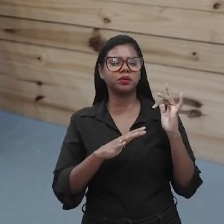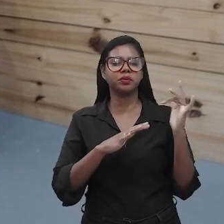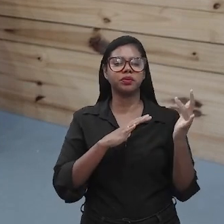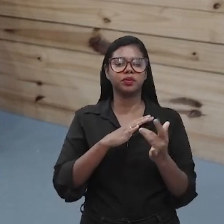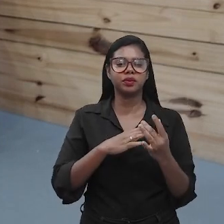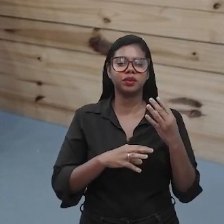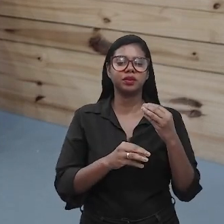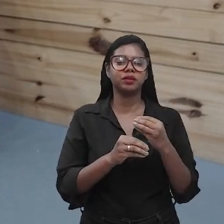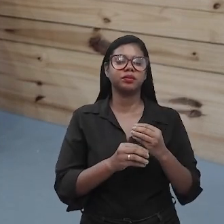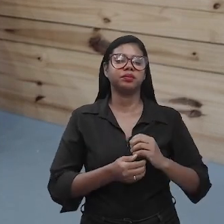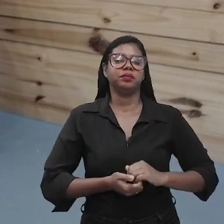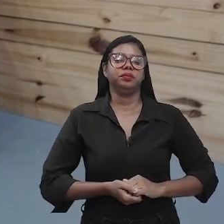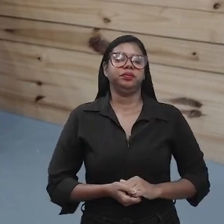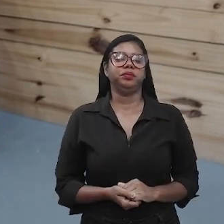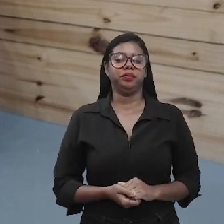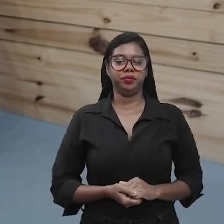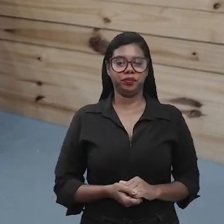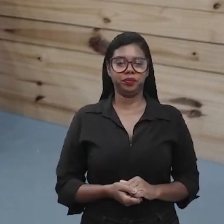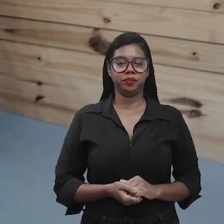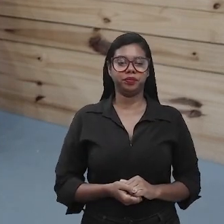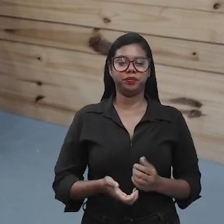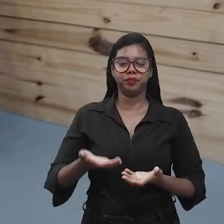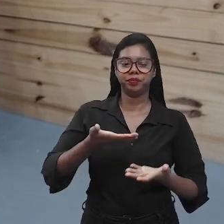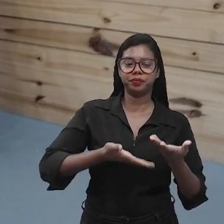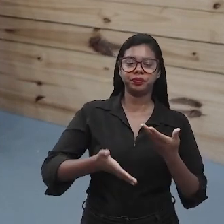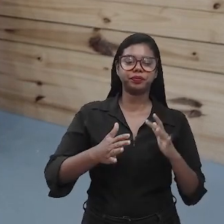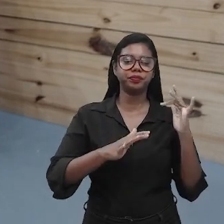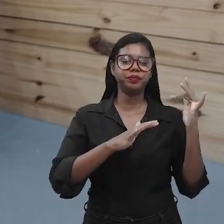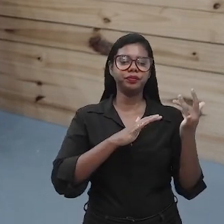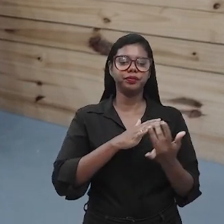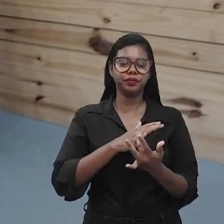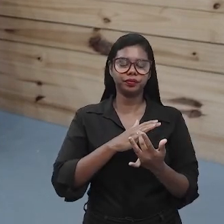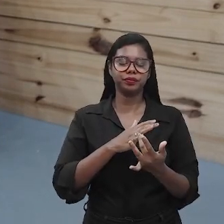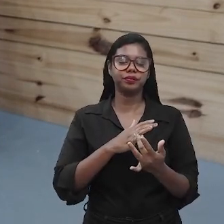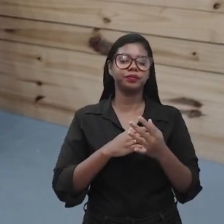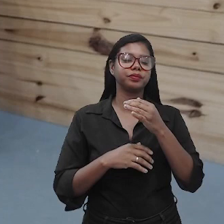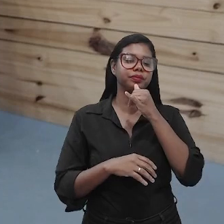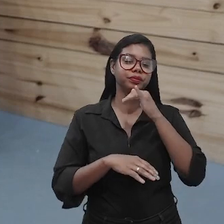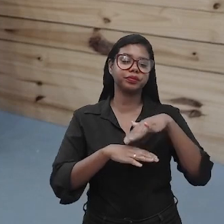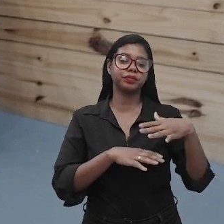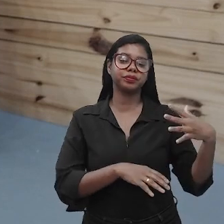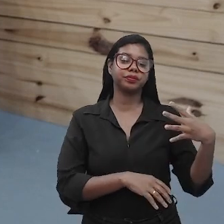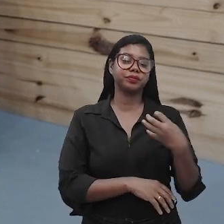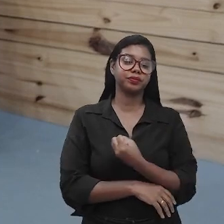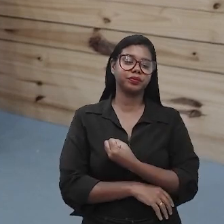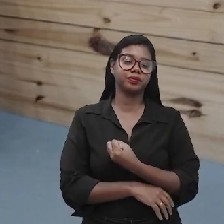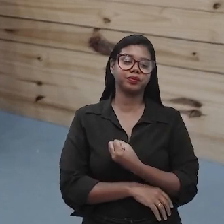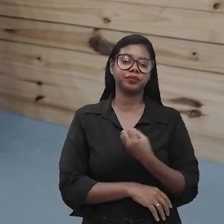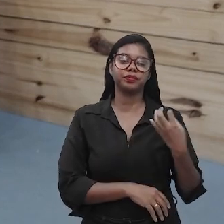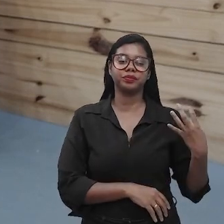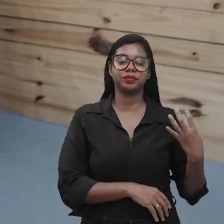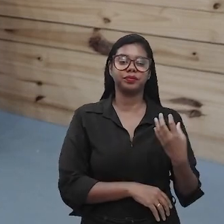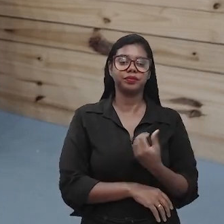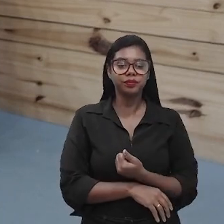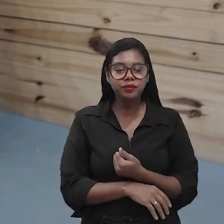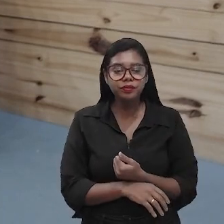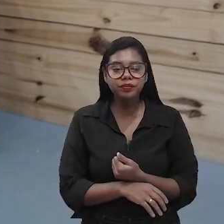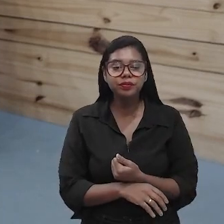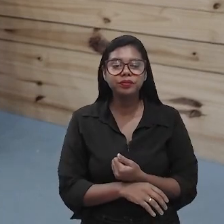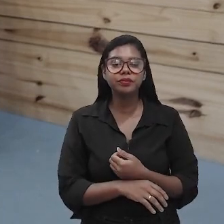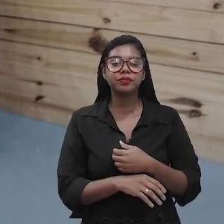apontar para a rede social e vice-versa. A rede social ela é muito rápida, né? E cada vez mais as pessoas têm uma leitura mais